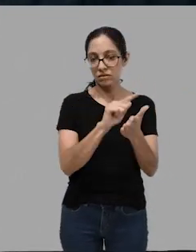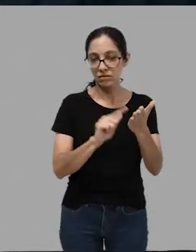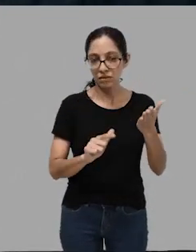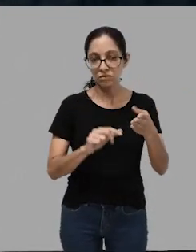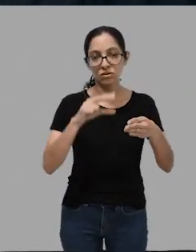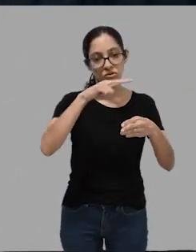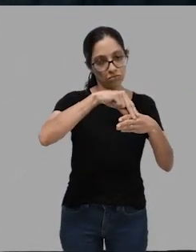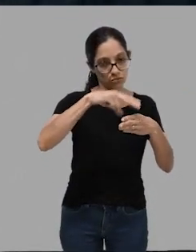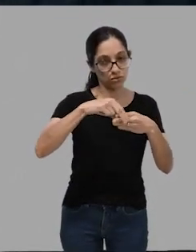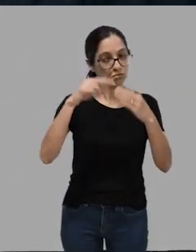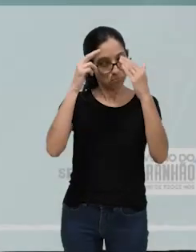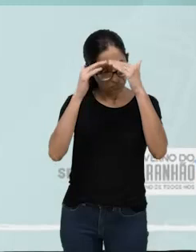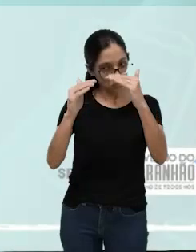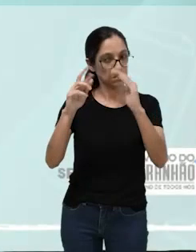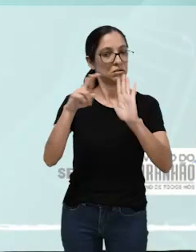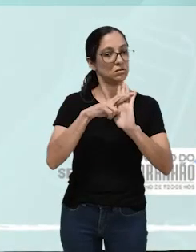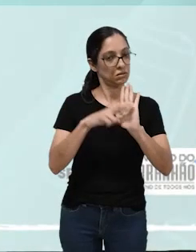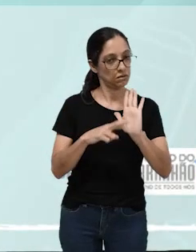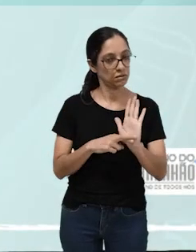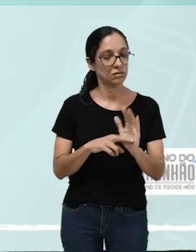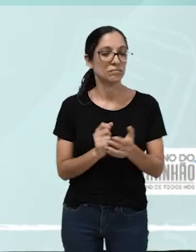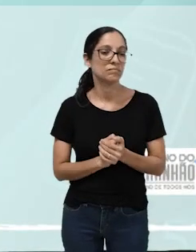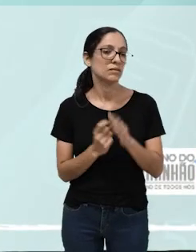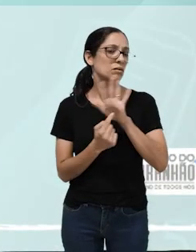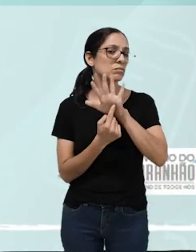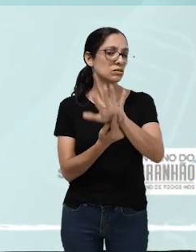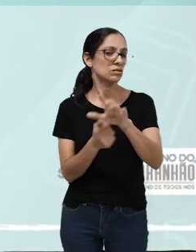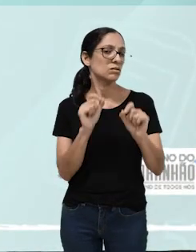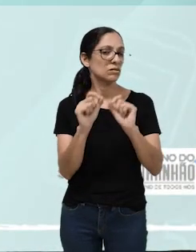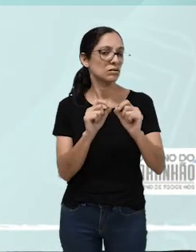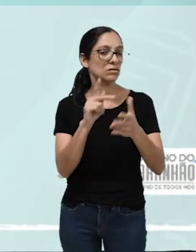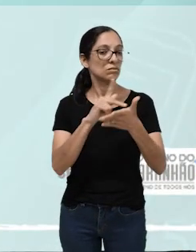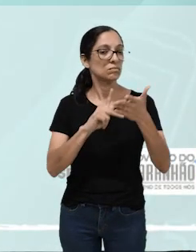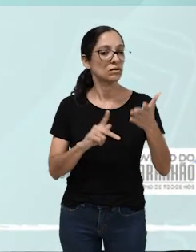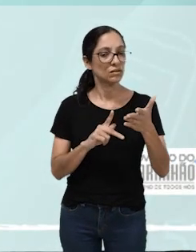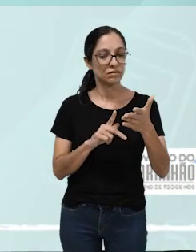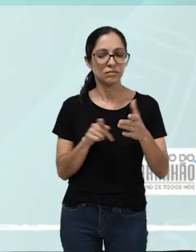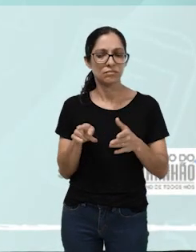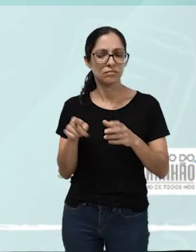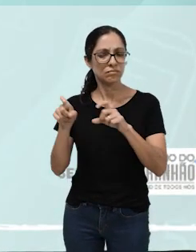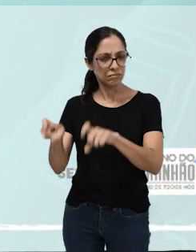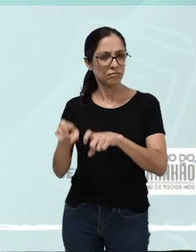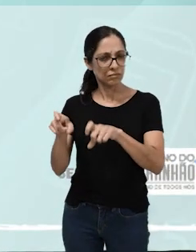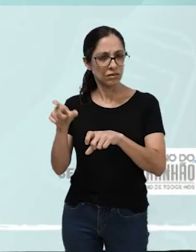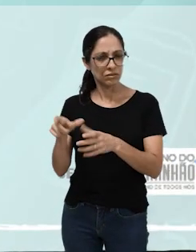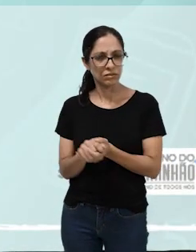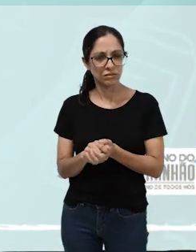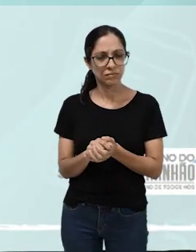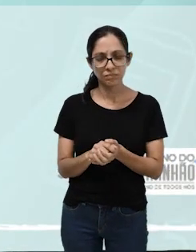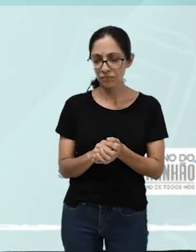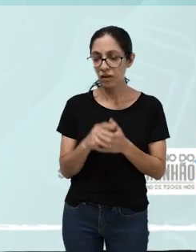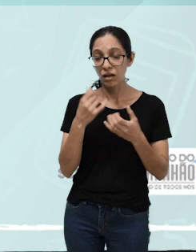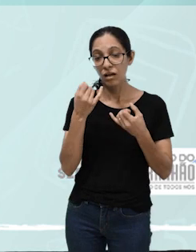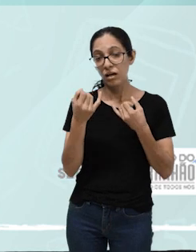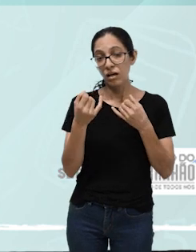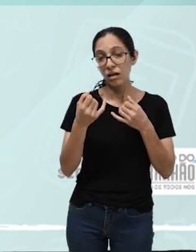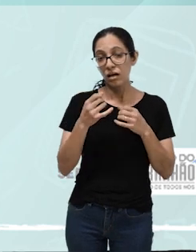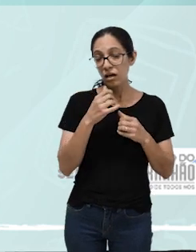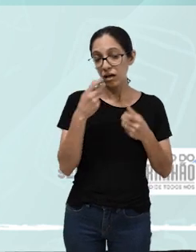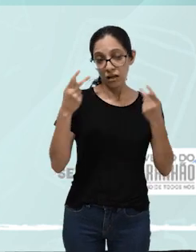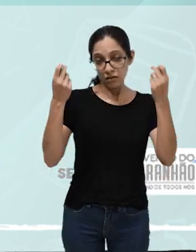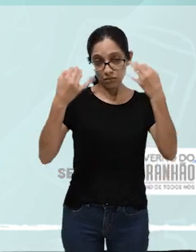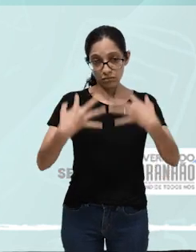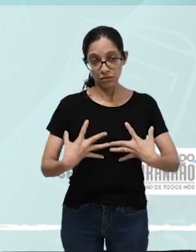essa questão Certo olha aqui eu trouxe uma aí ó o poeta da roça sou fio das matas